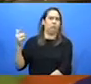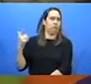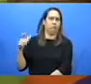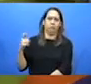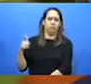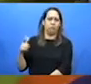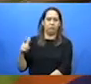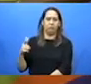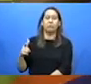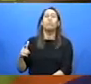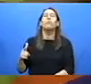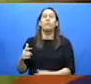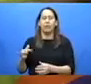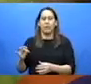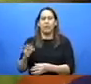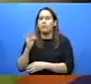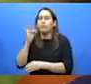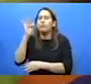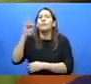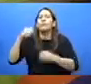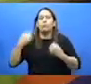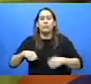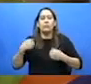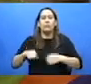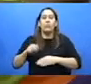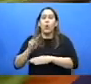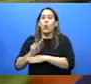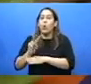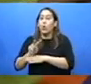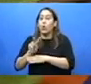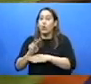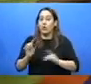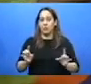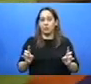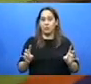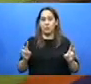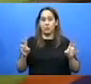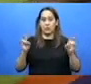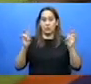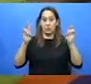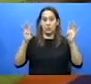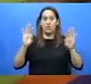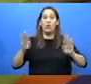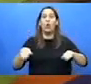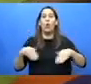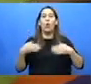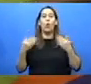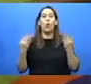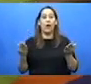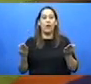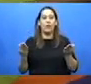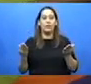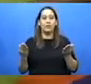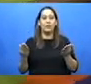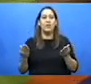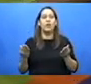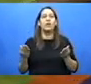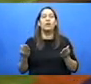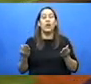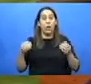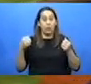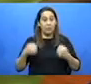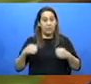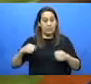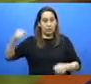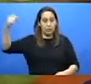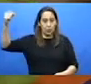As plantinhas precisam de alguns cuidados especiais. E vocês se lembram quais são eles? Ela precisa de